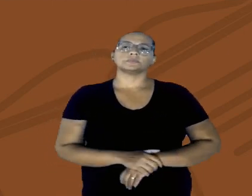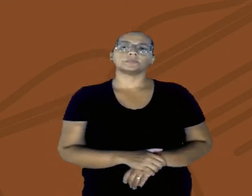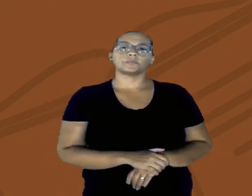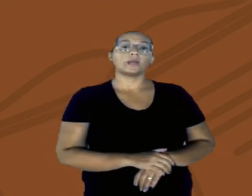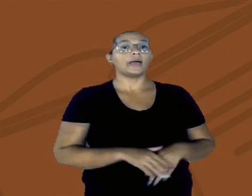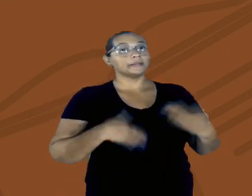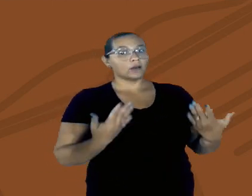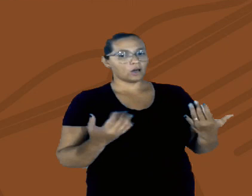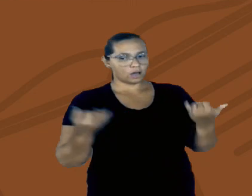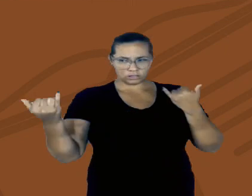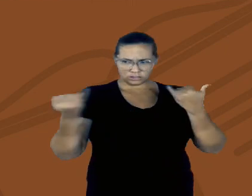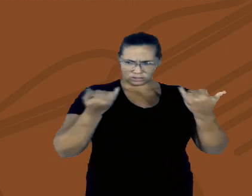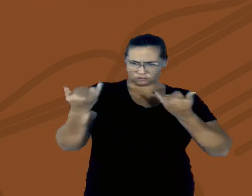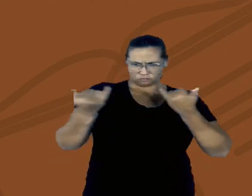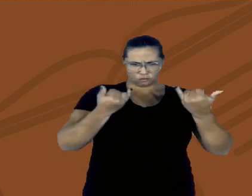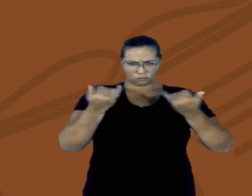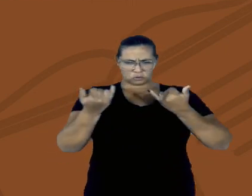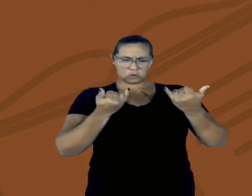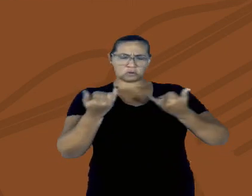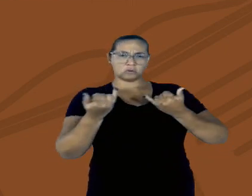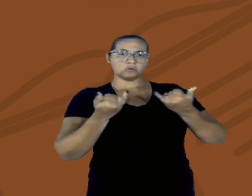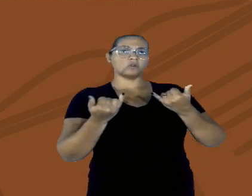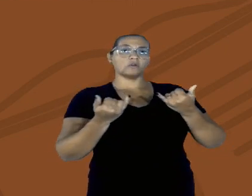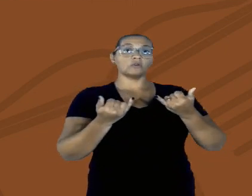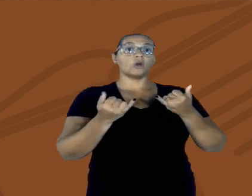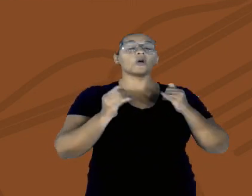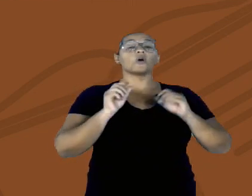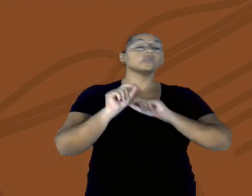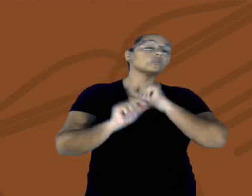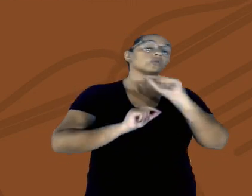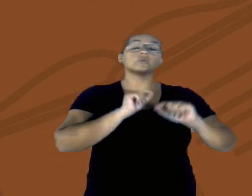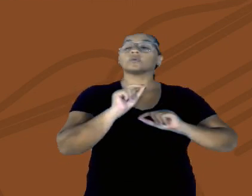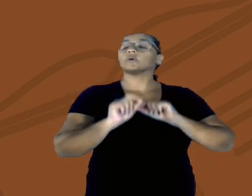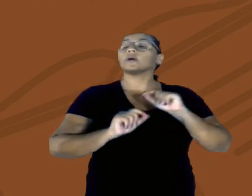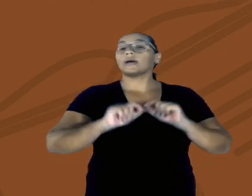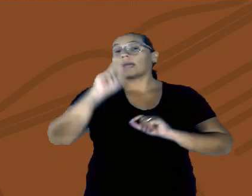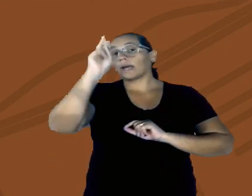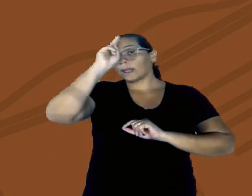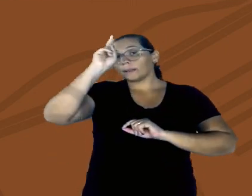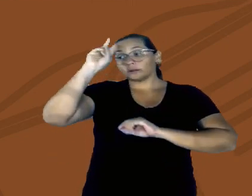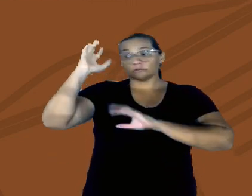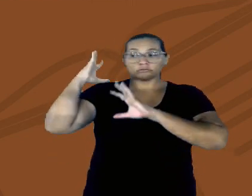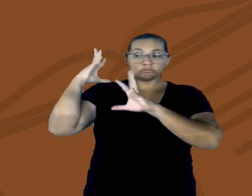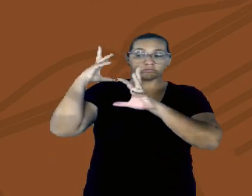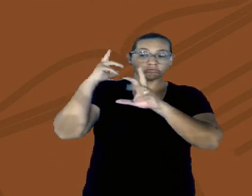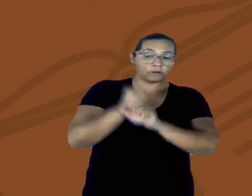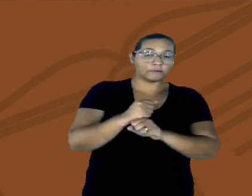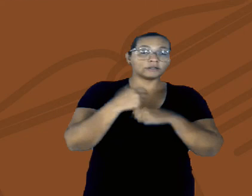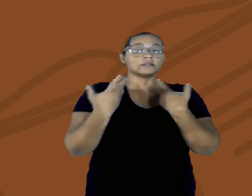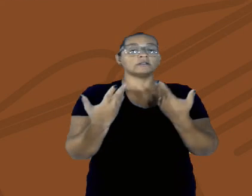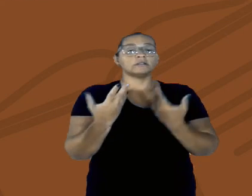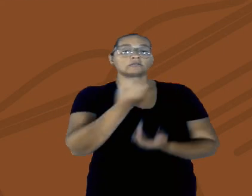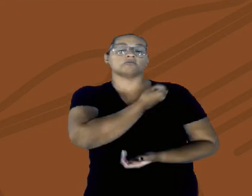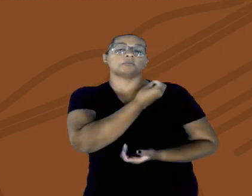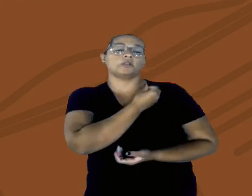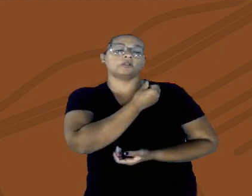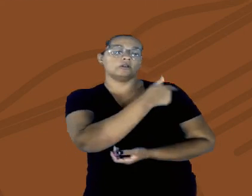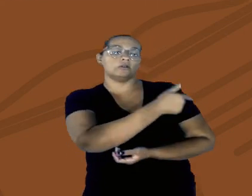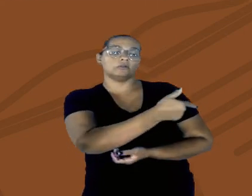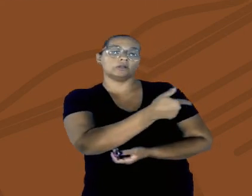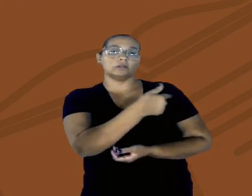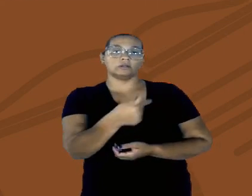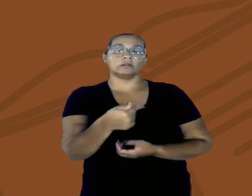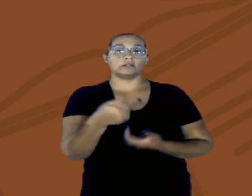estas informações consistiram em uma breve revisão da aula de número 27. Na aula de hoje, precisamente